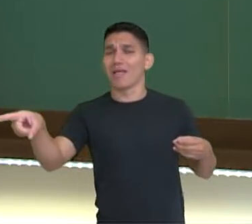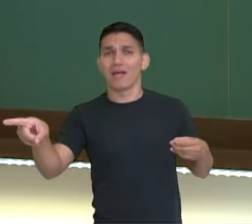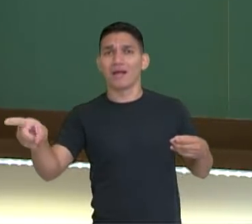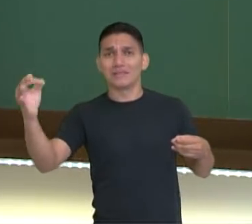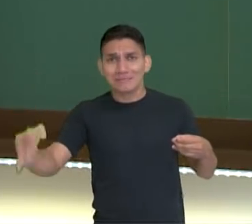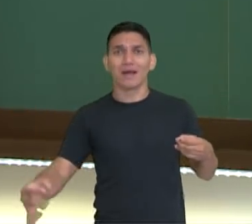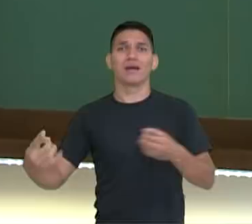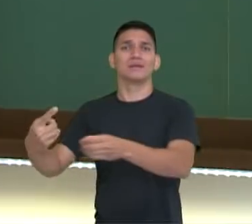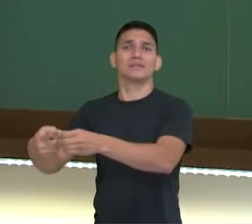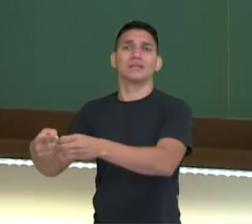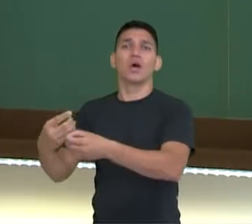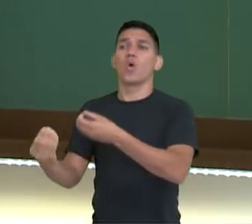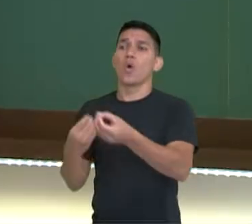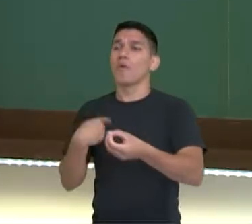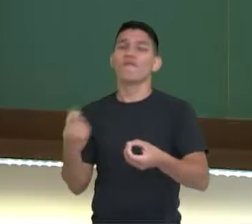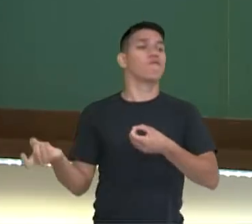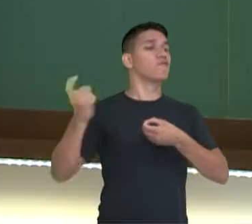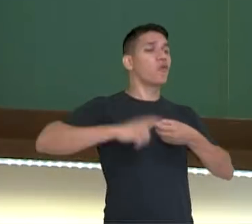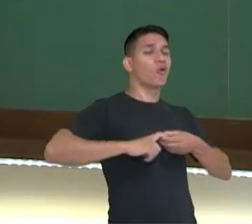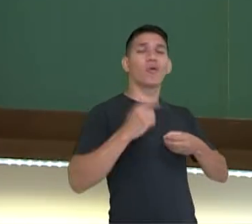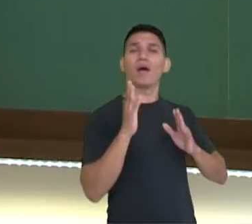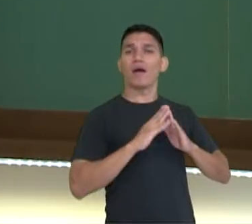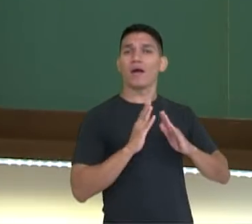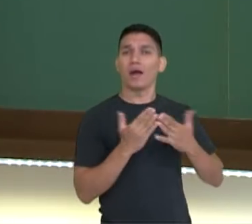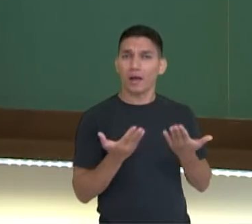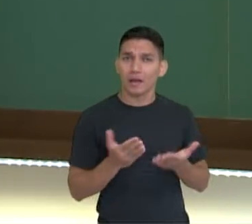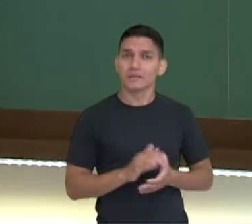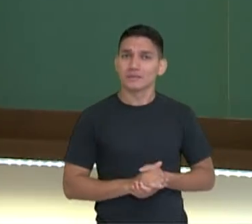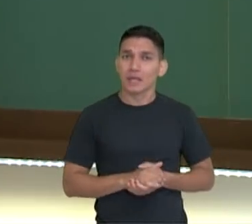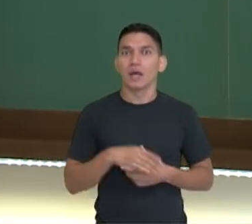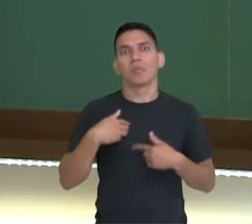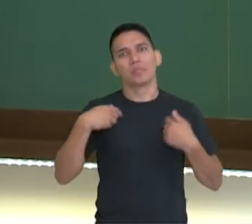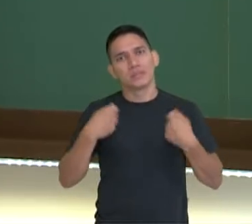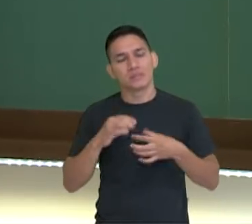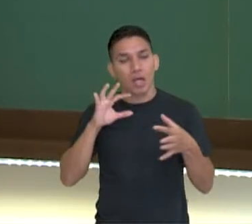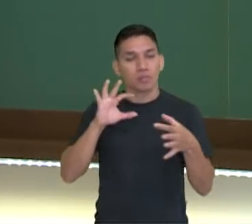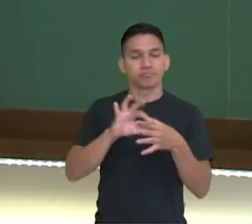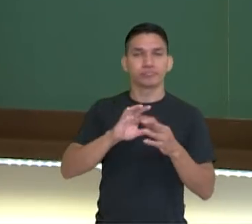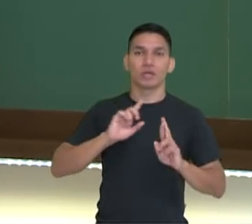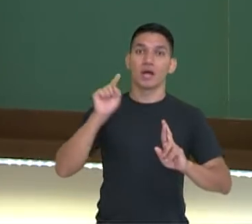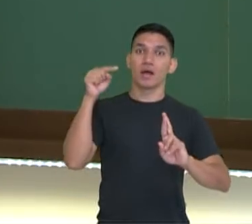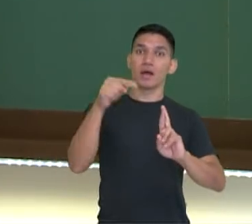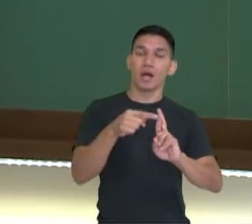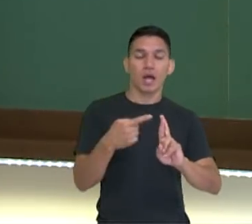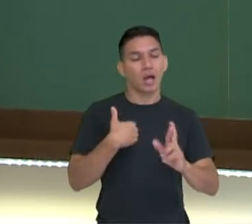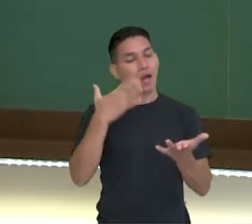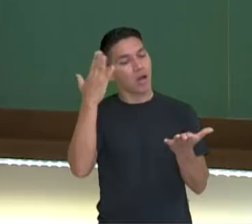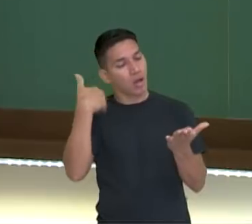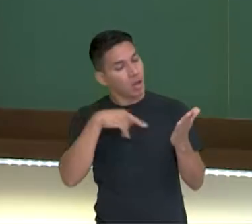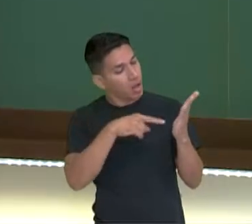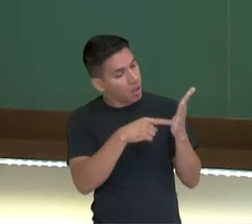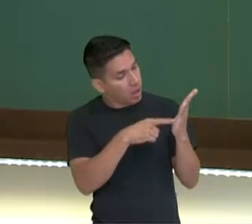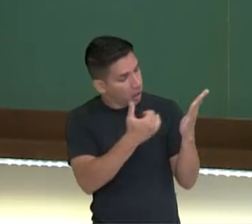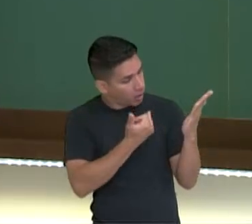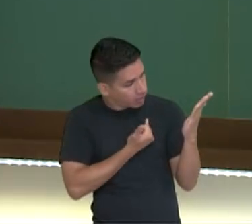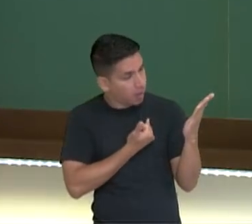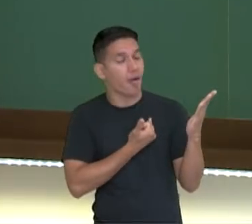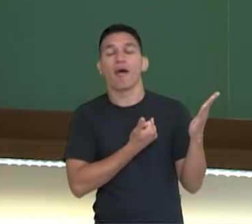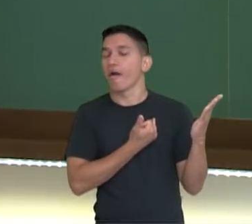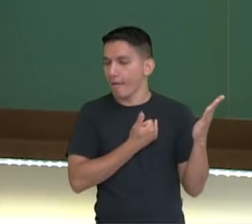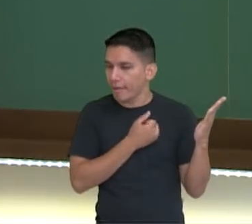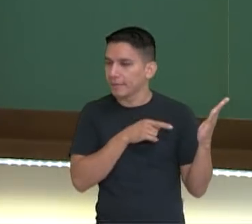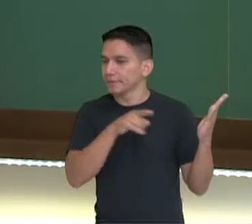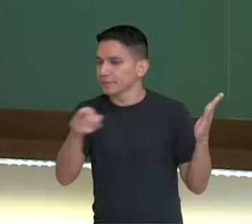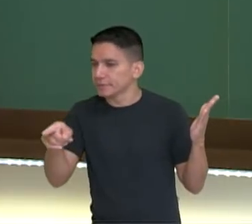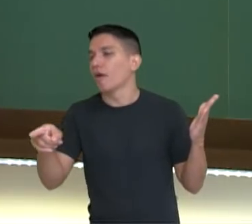casa? Eu preciso de algo, de uma referência para esse deslocamento que faça com que eu volte